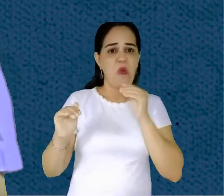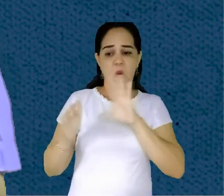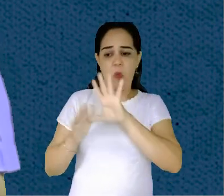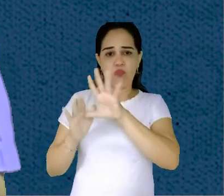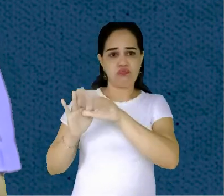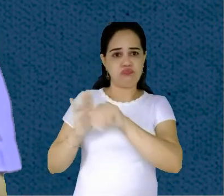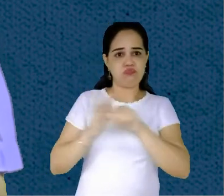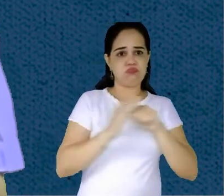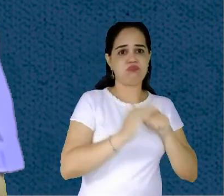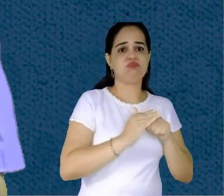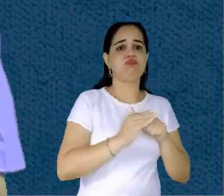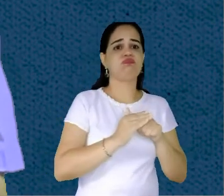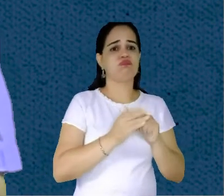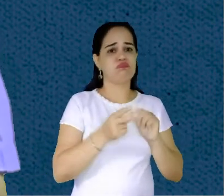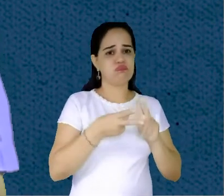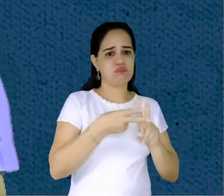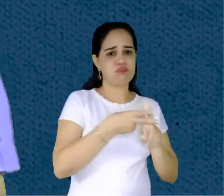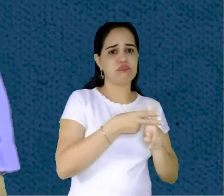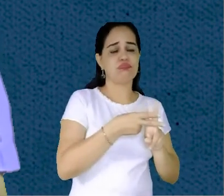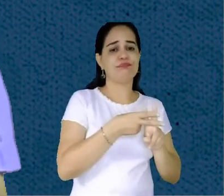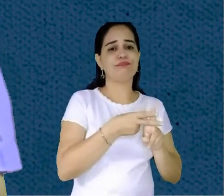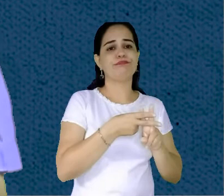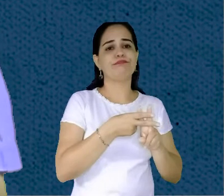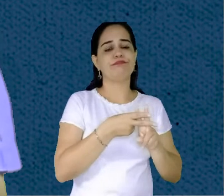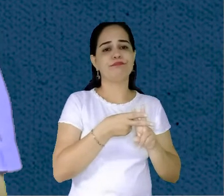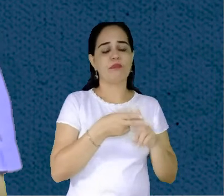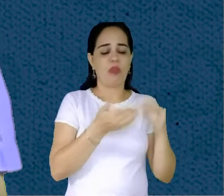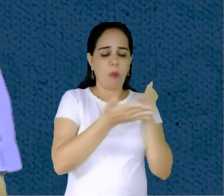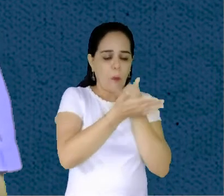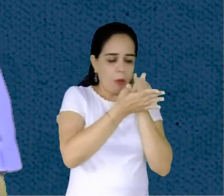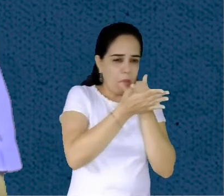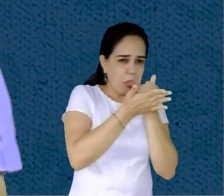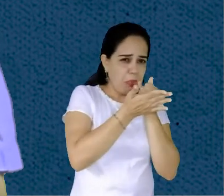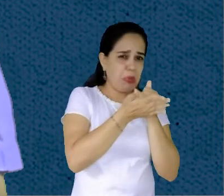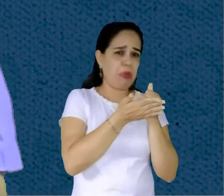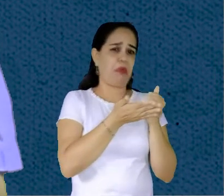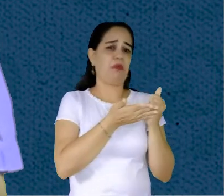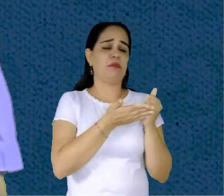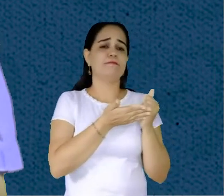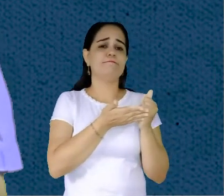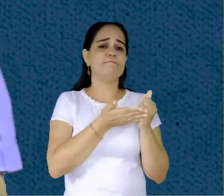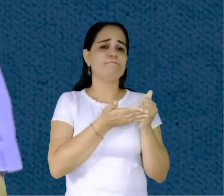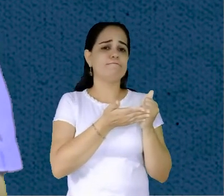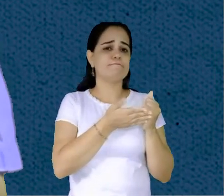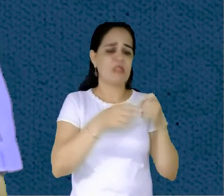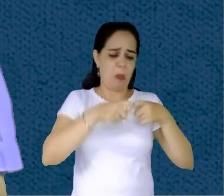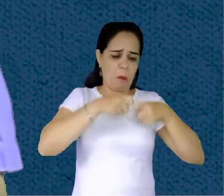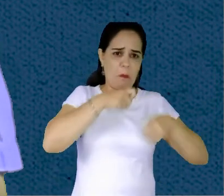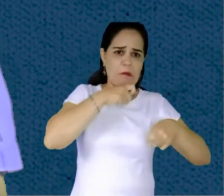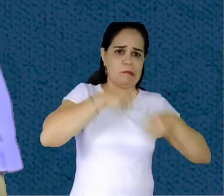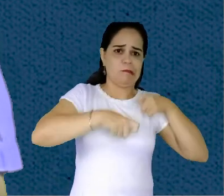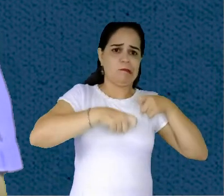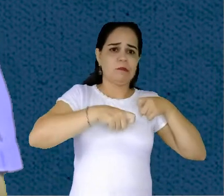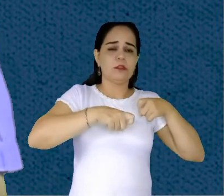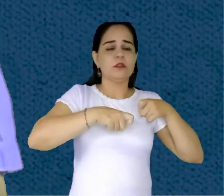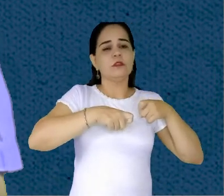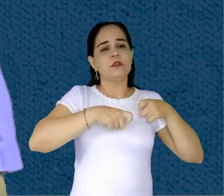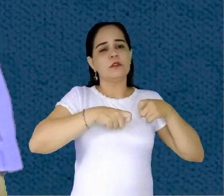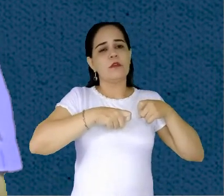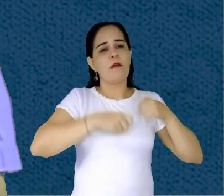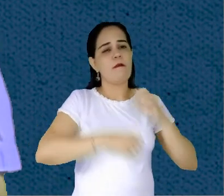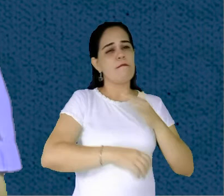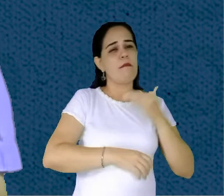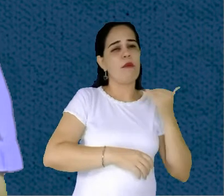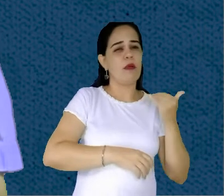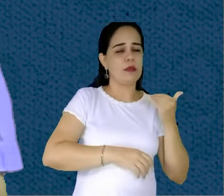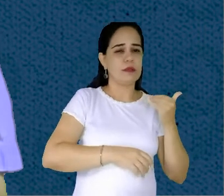estuprada, morta, e depois o seu corpo foi jogado no mato. De maneira